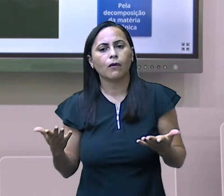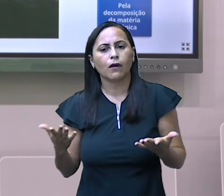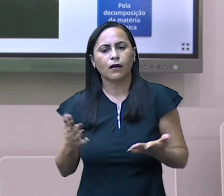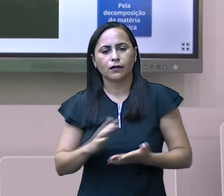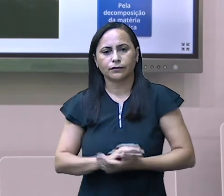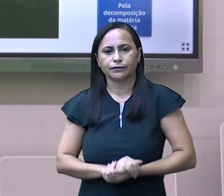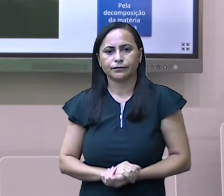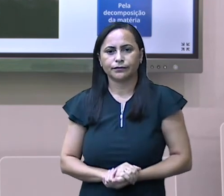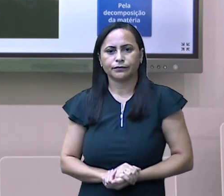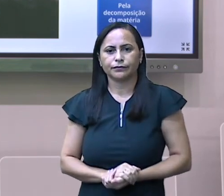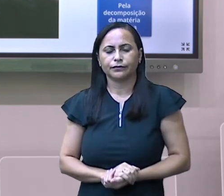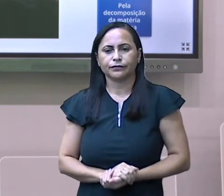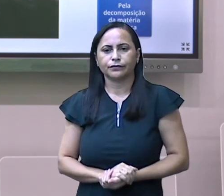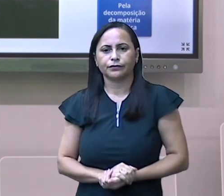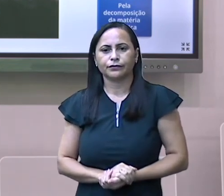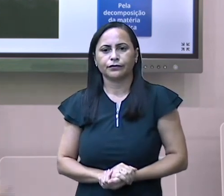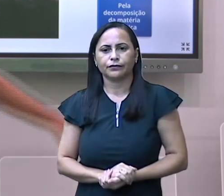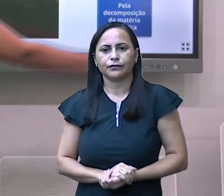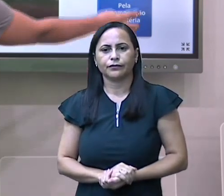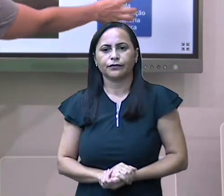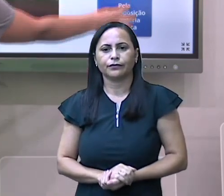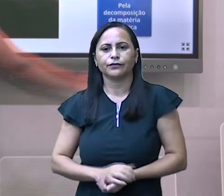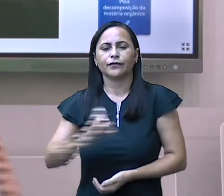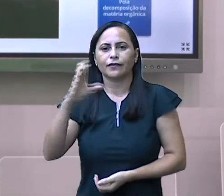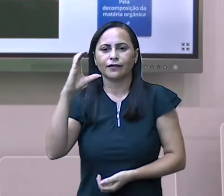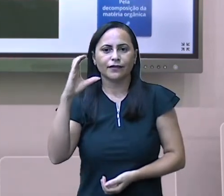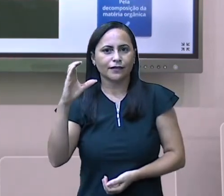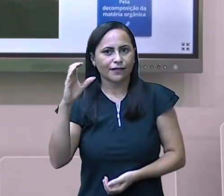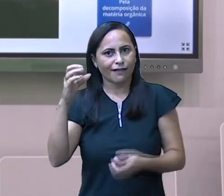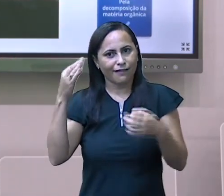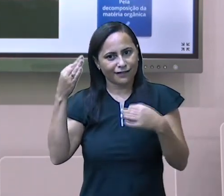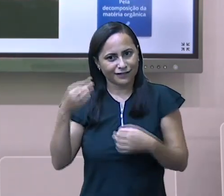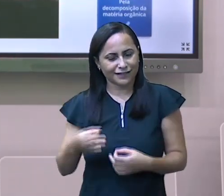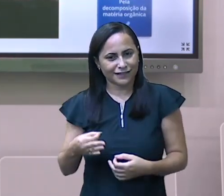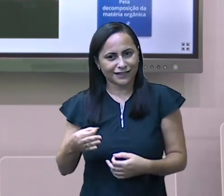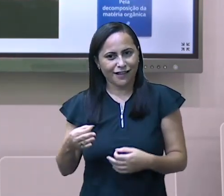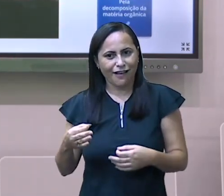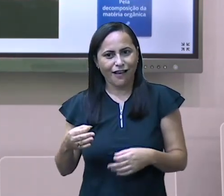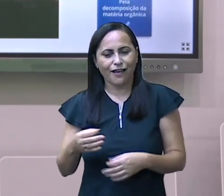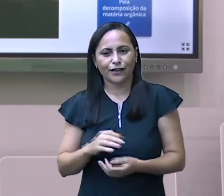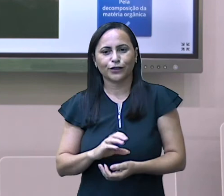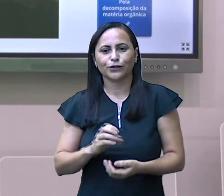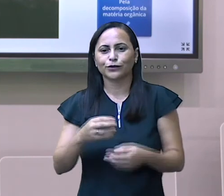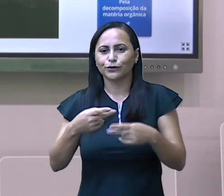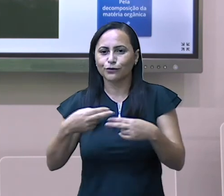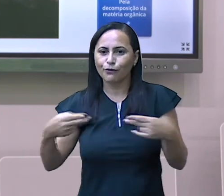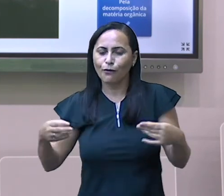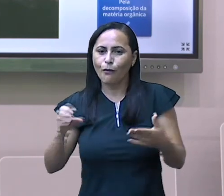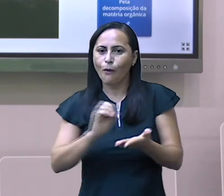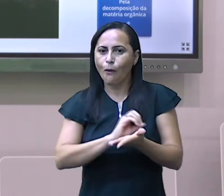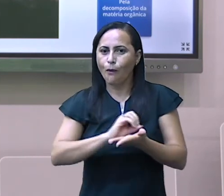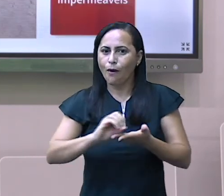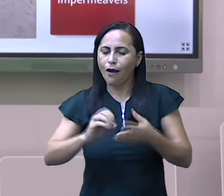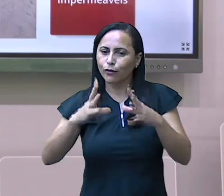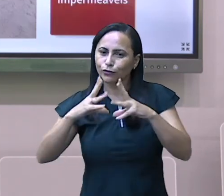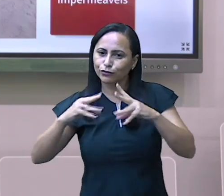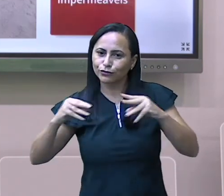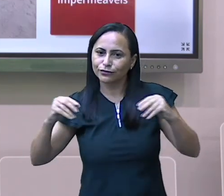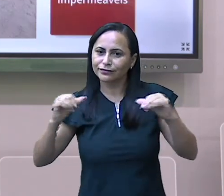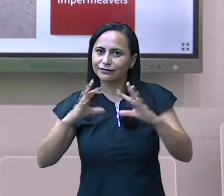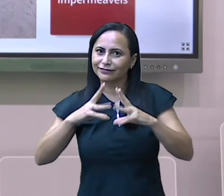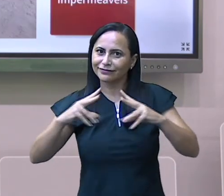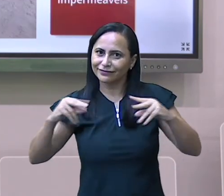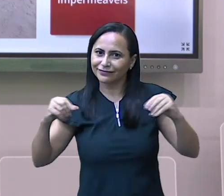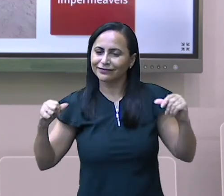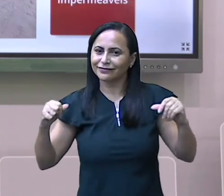matéria orgânica? Pela decomposição da matéria orgânica, né? Quanto mais matéria